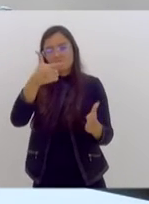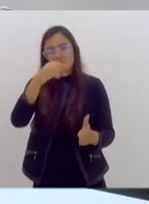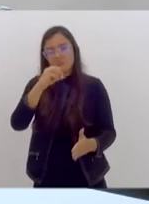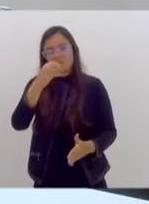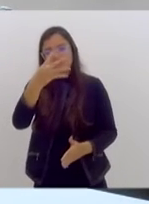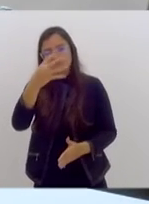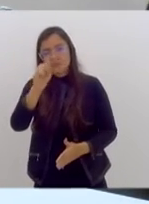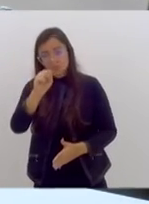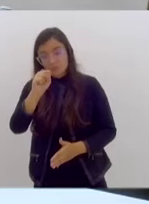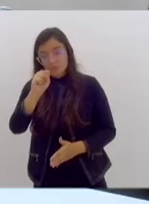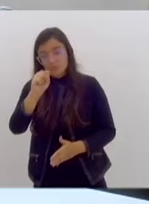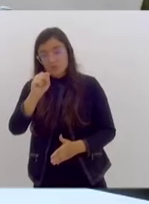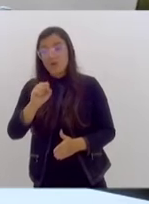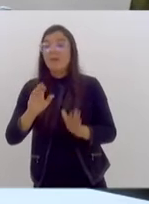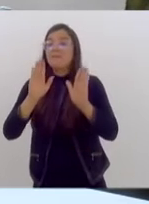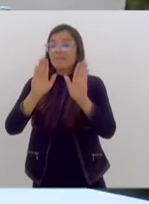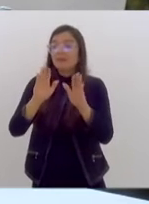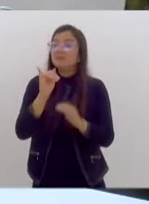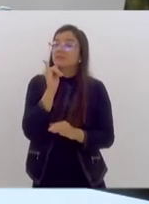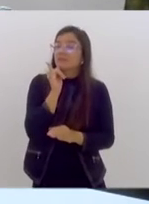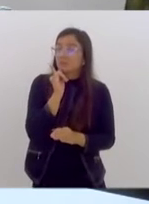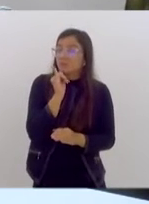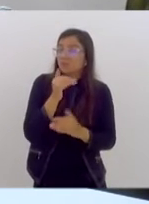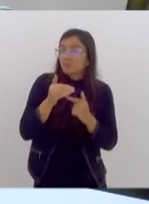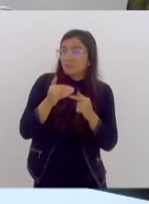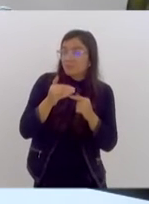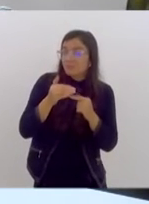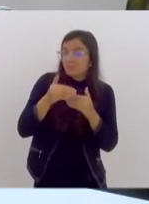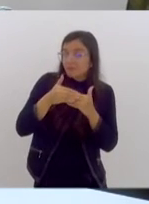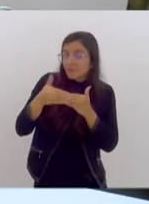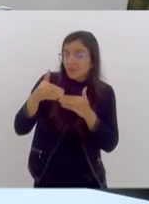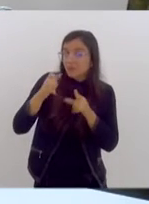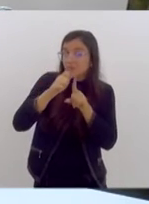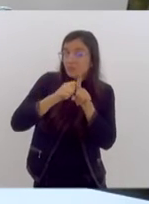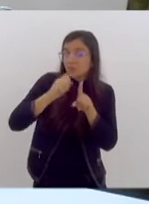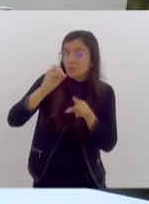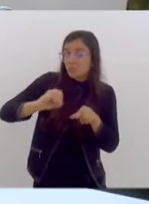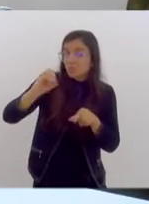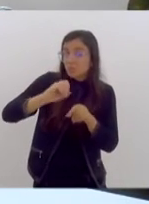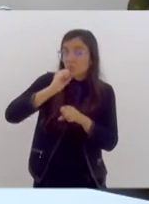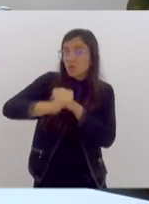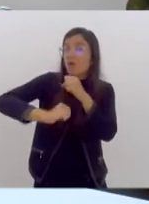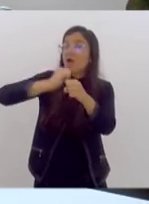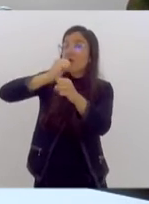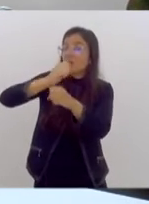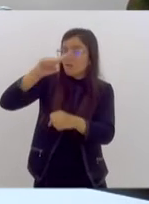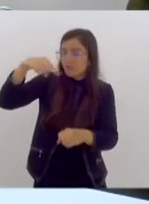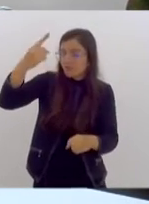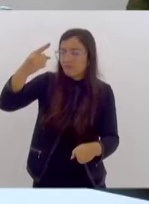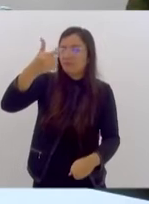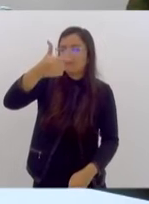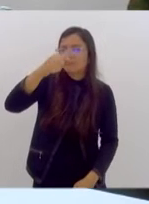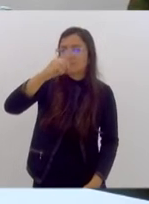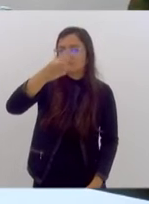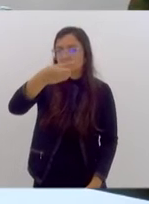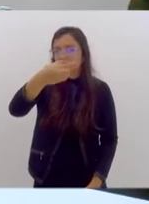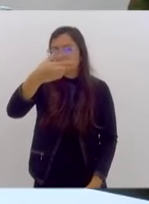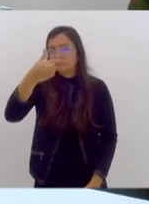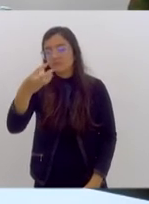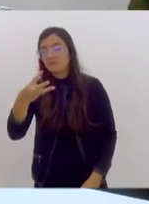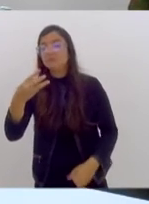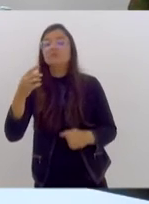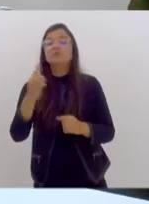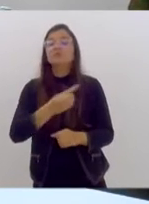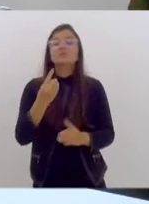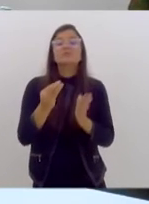em outubro de 23 não é então a gente tem que só ter uma uma saber em que tom a gente coloca isso porque